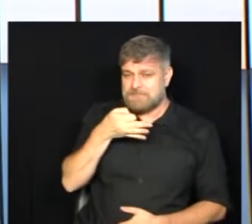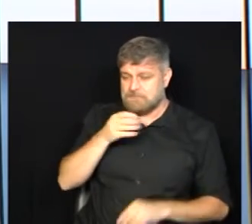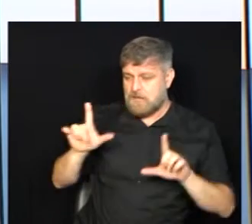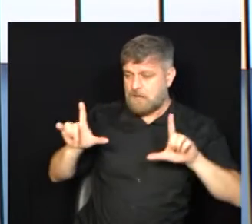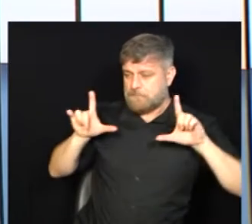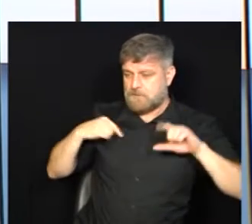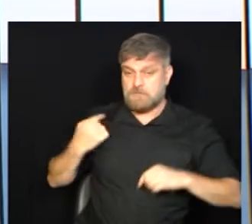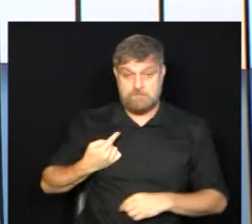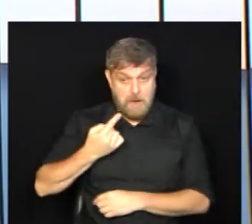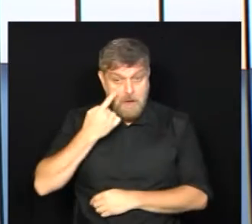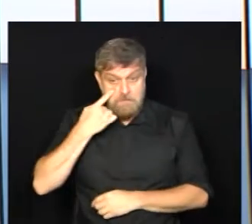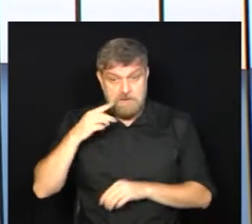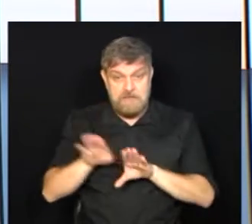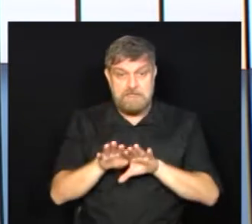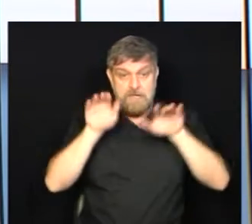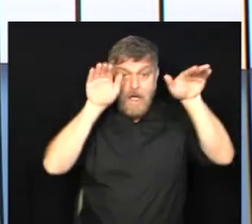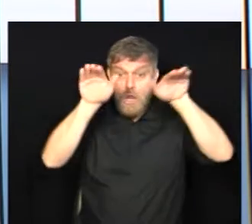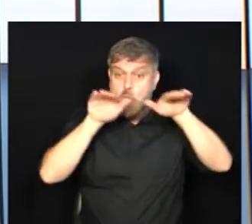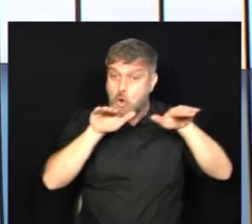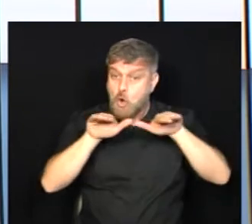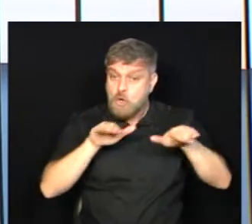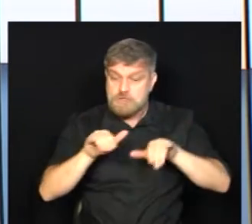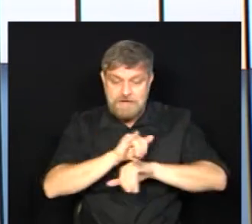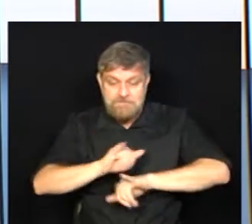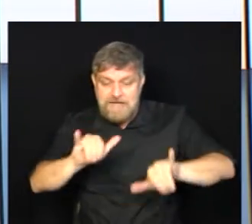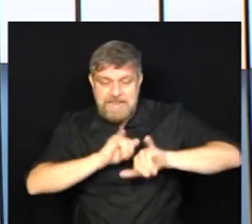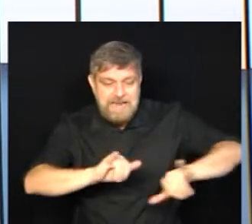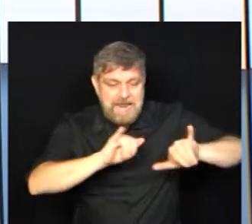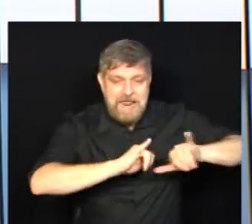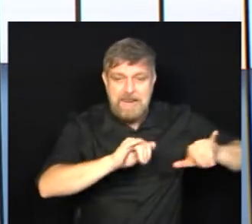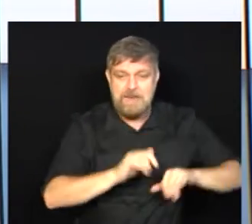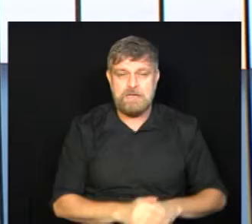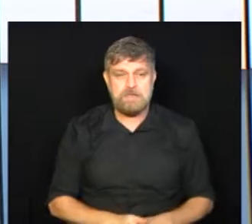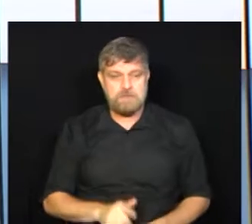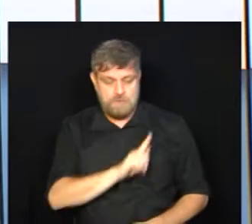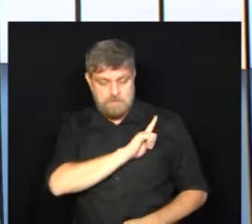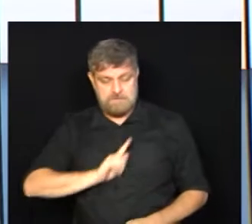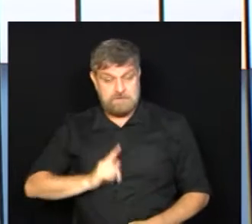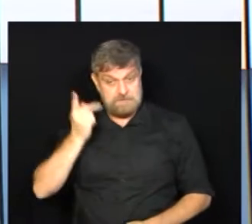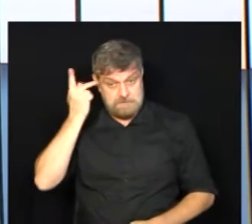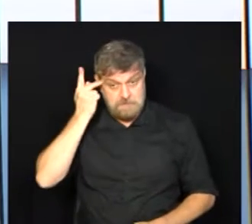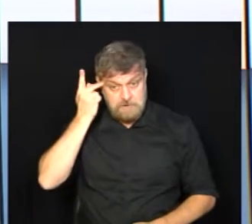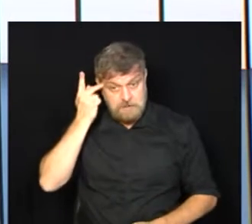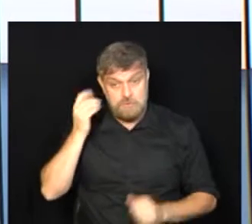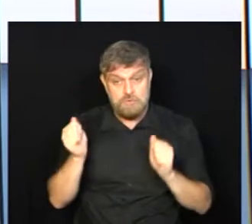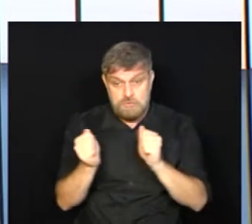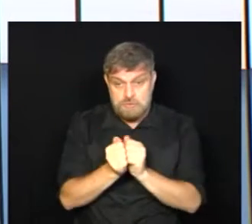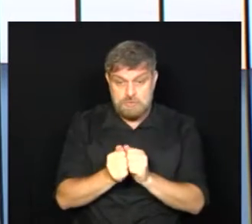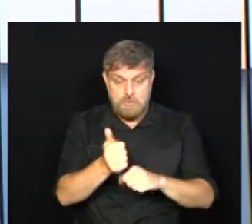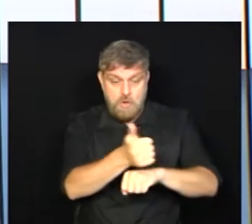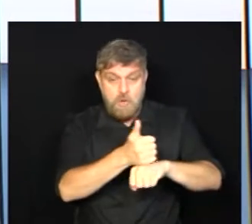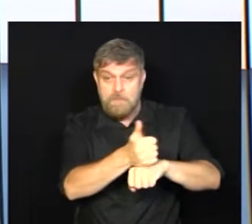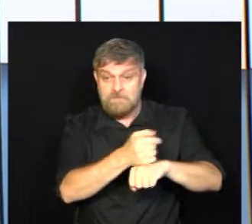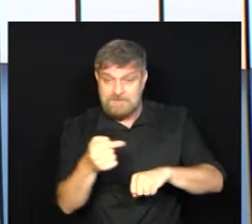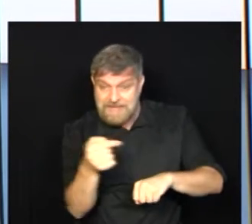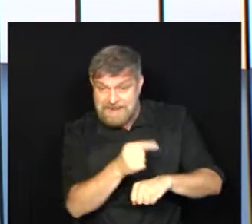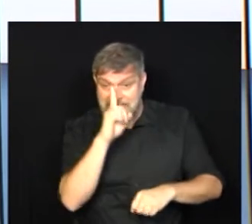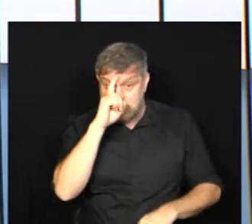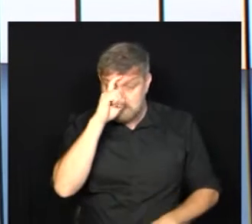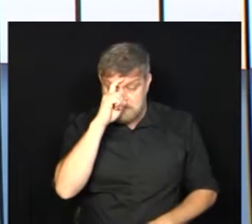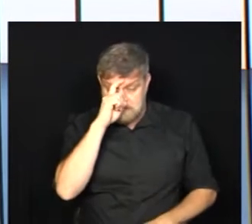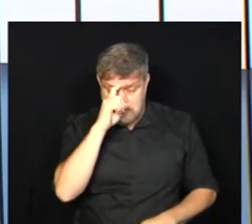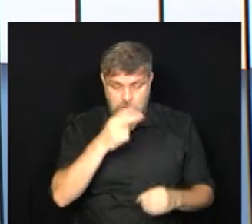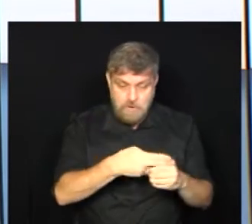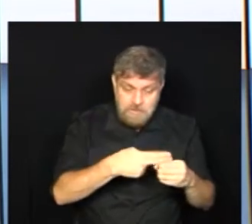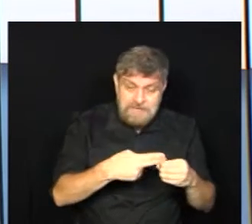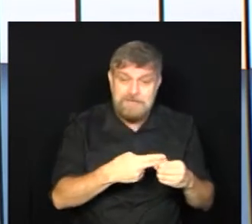pronunciamento, inclusive também a logística que será anunciada pelo governador e também junto com os profissionais da Unicamp, para saber